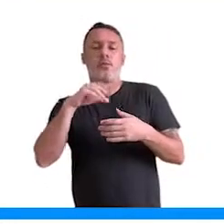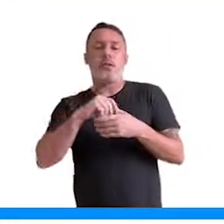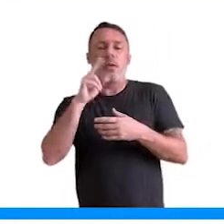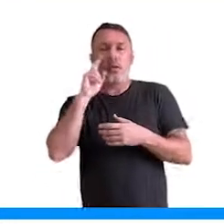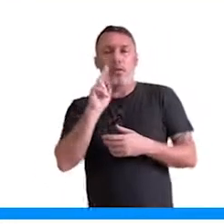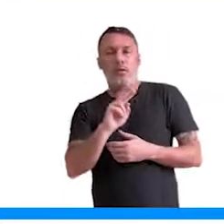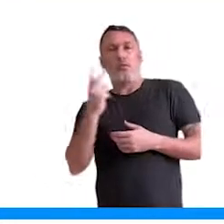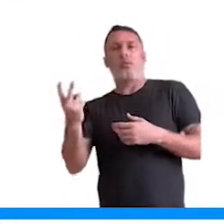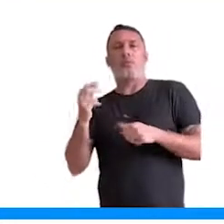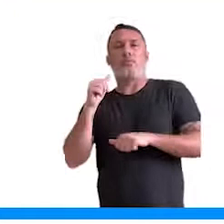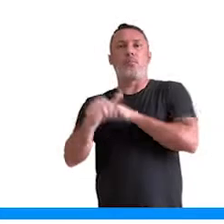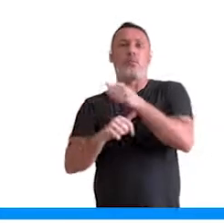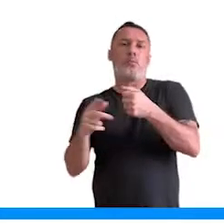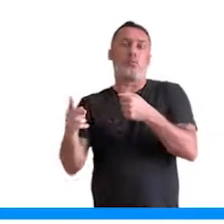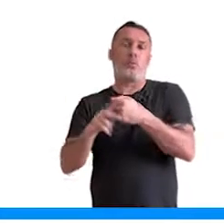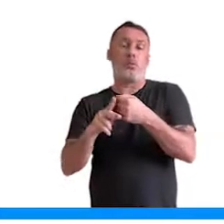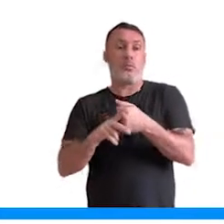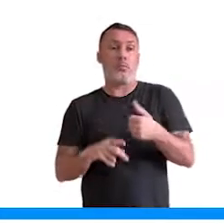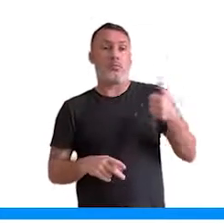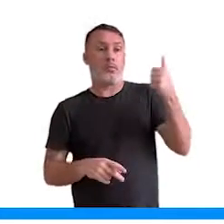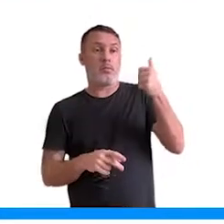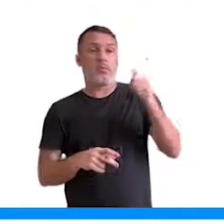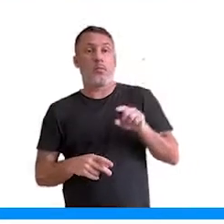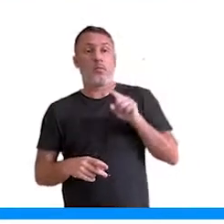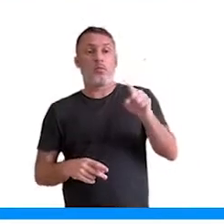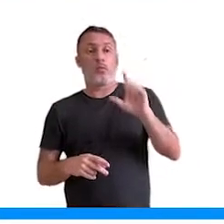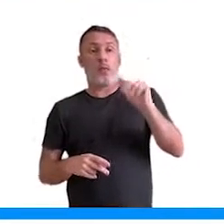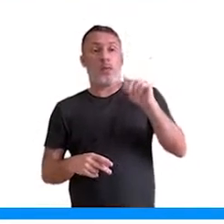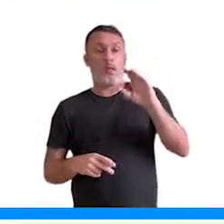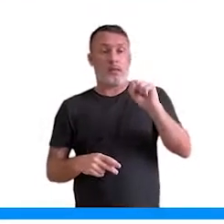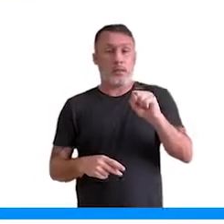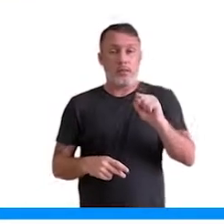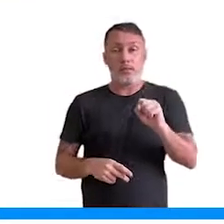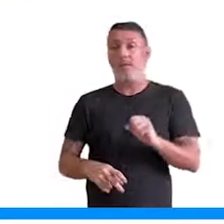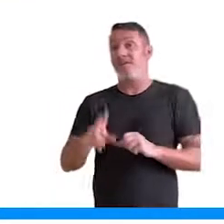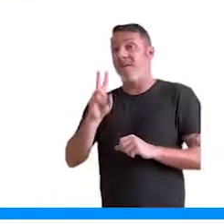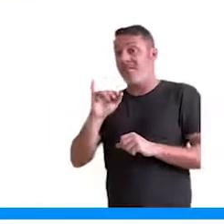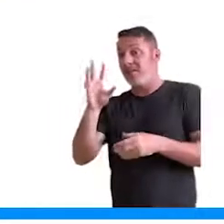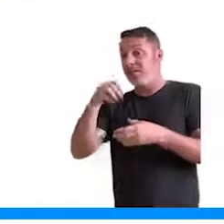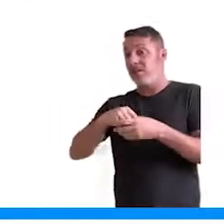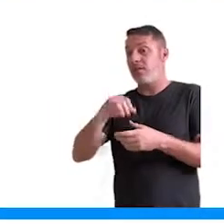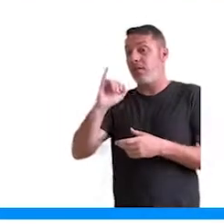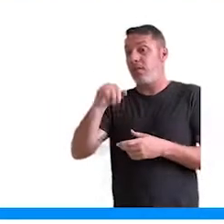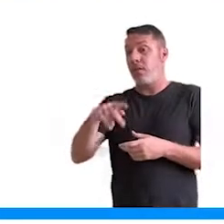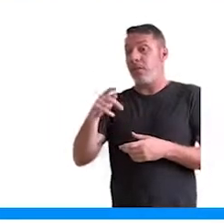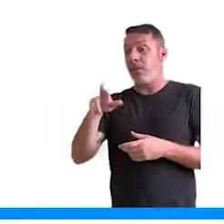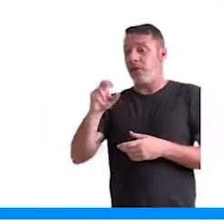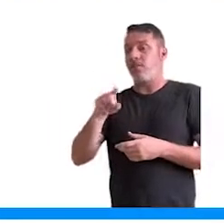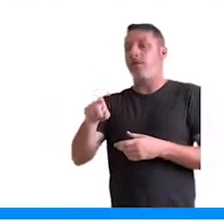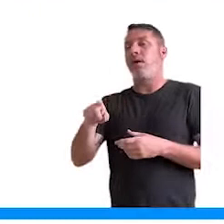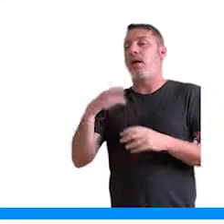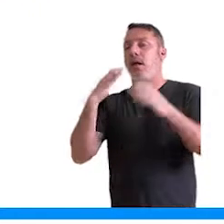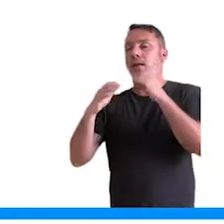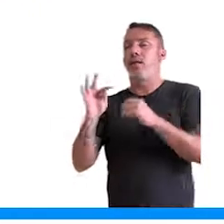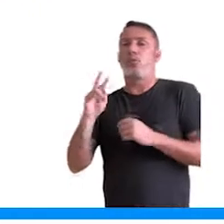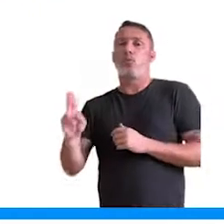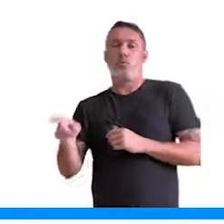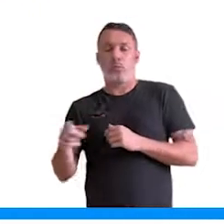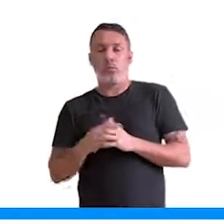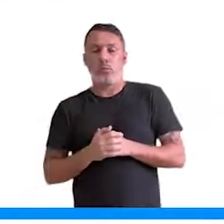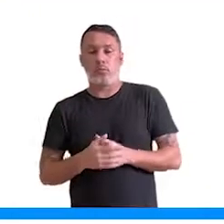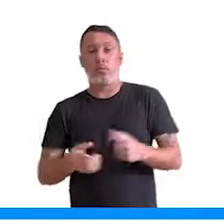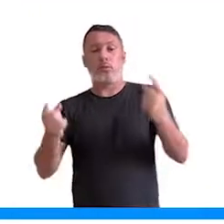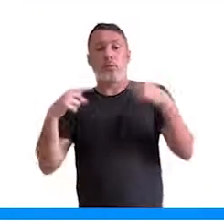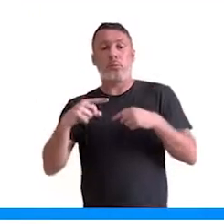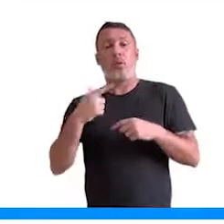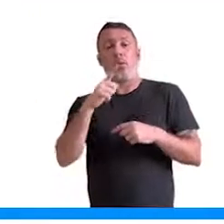gente vai fazer a inversão do pronome, né? É primeiro tu cantas, mas quando vai para o imperativo, fala canta tu. Bien?